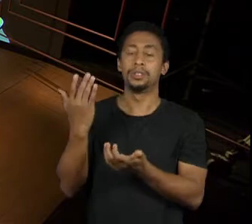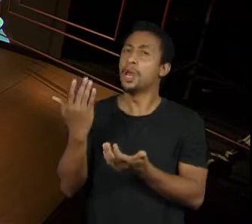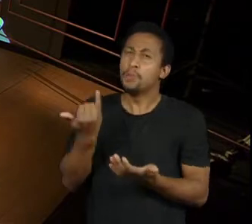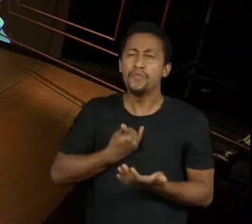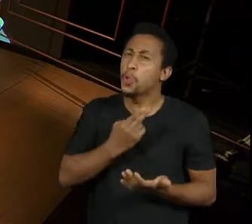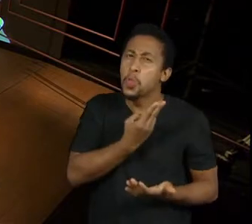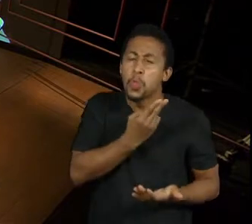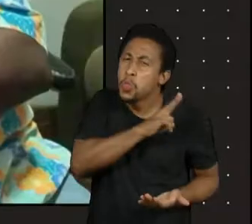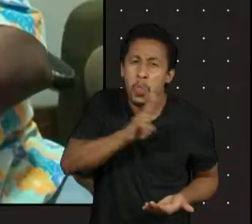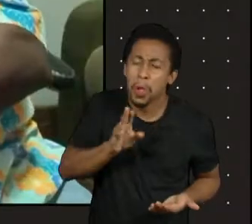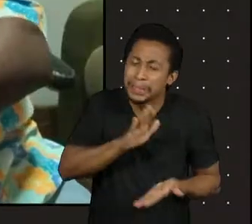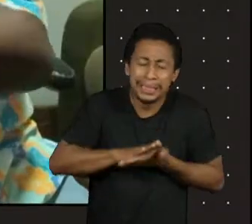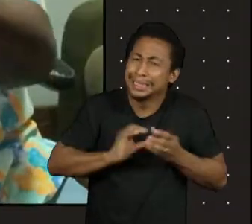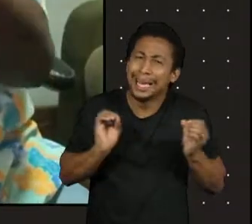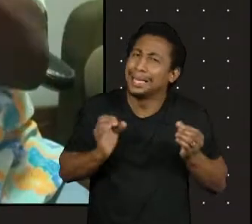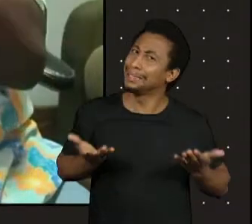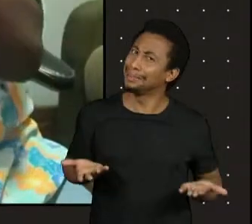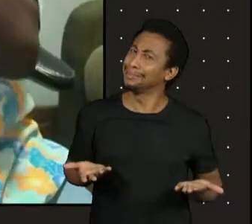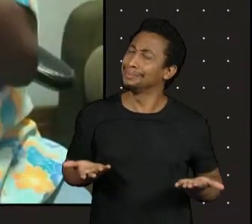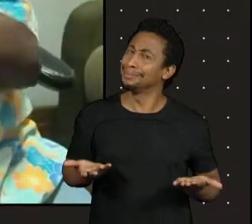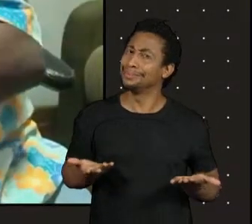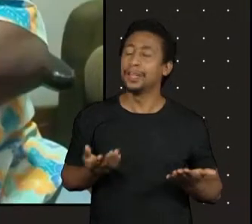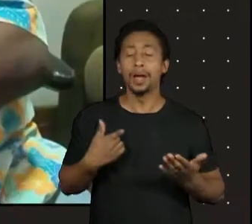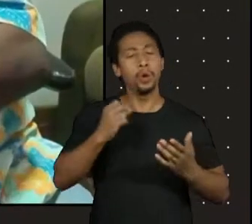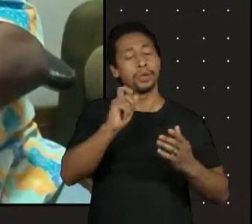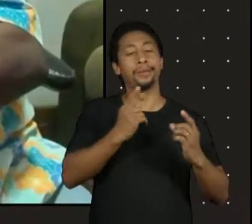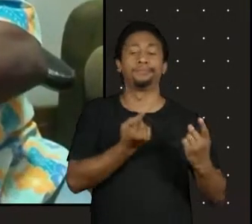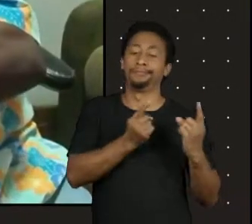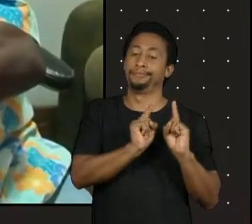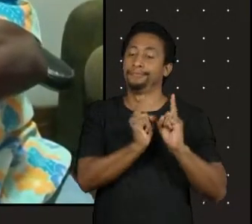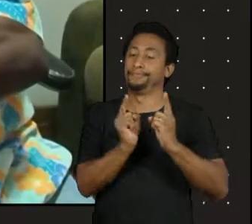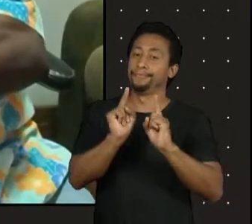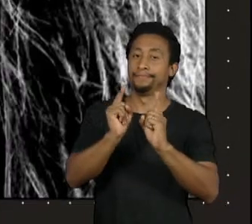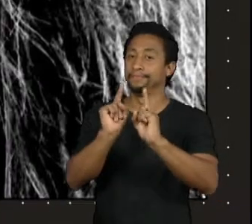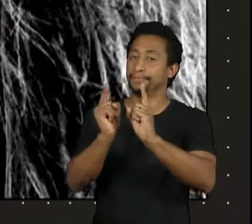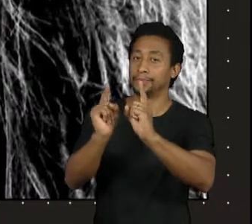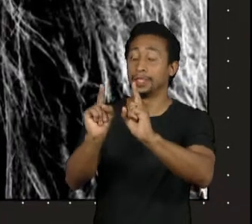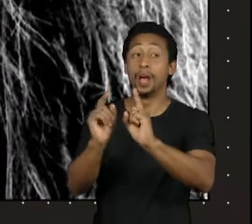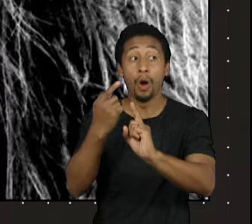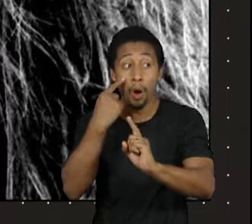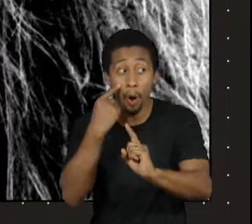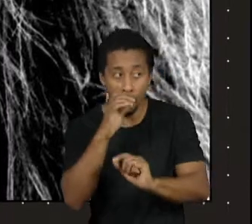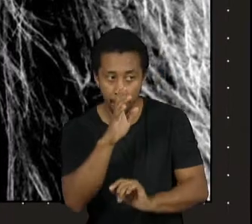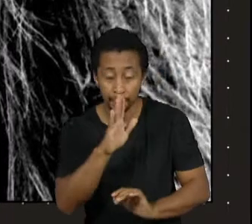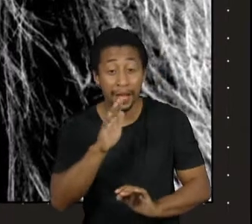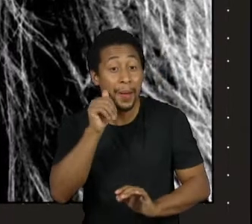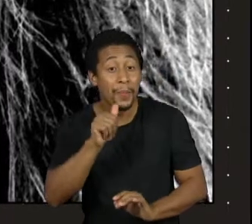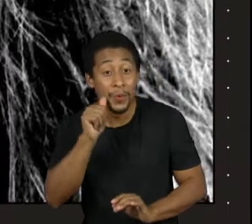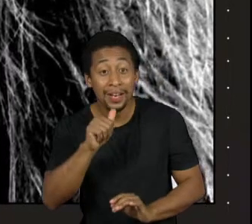quem era. No meio do caminho, ele disse assim, é a Janis Joplin.